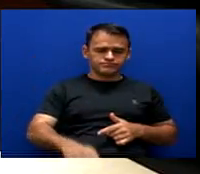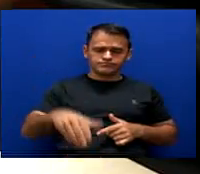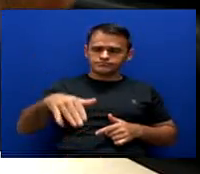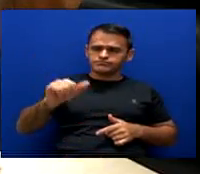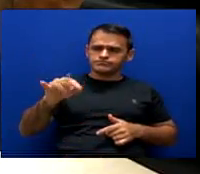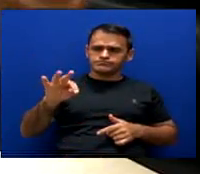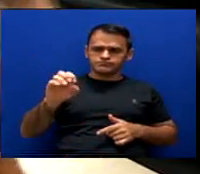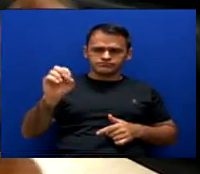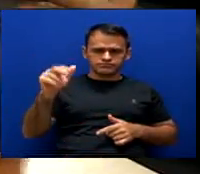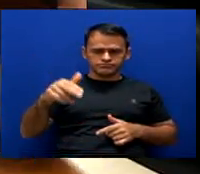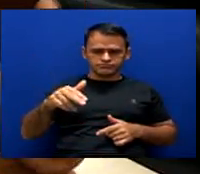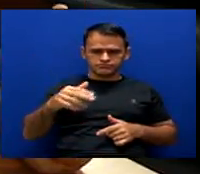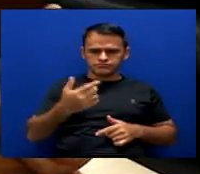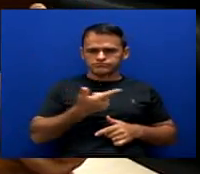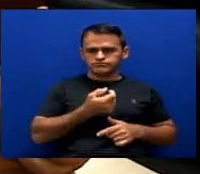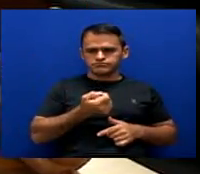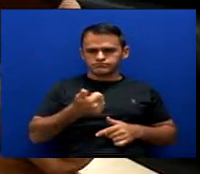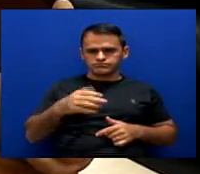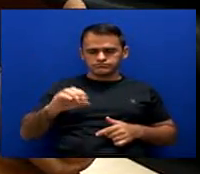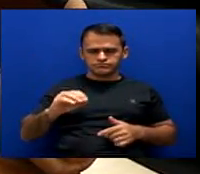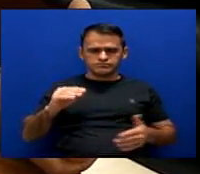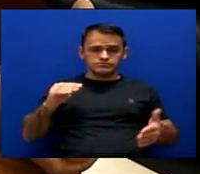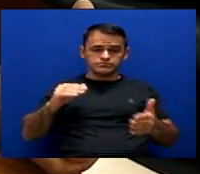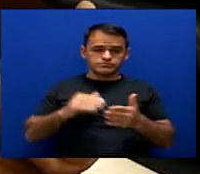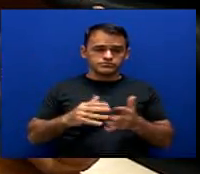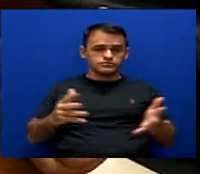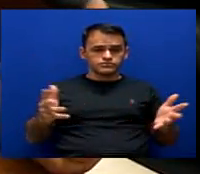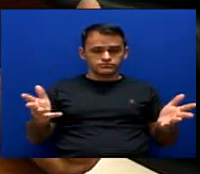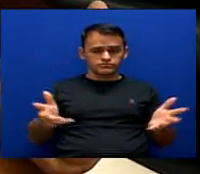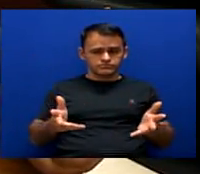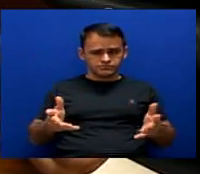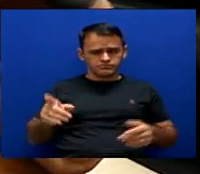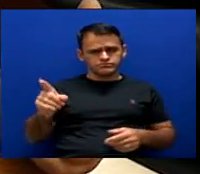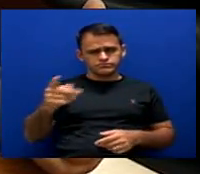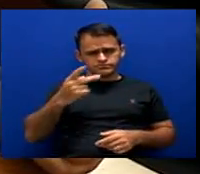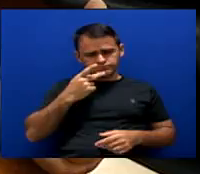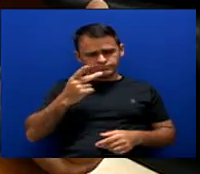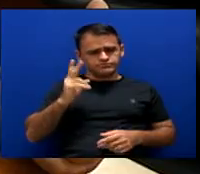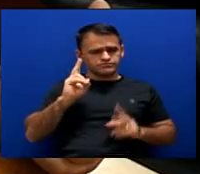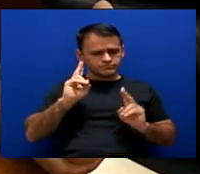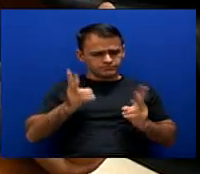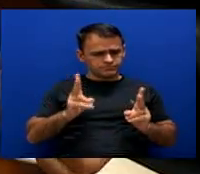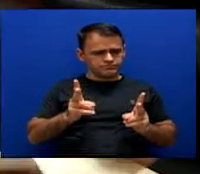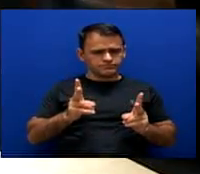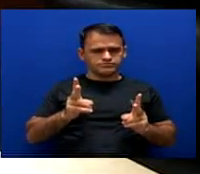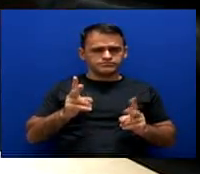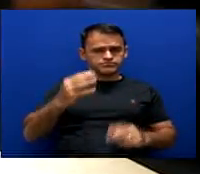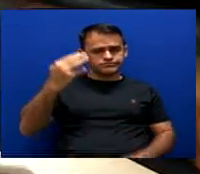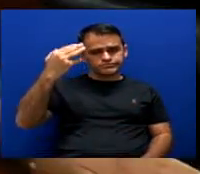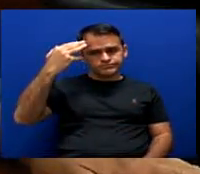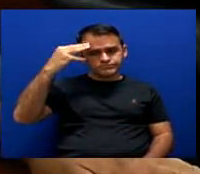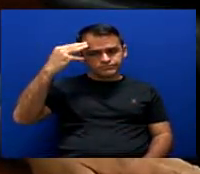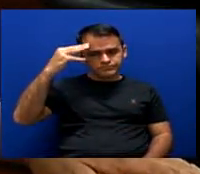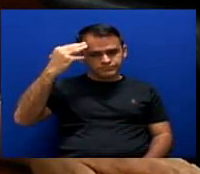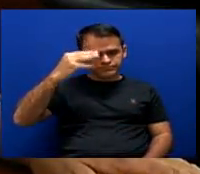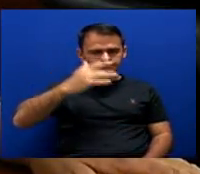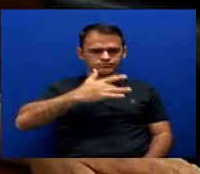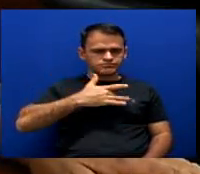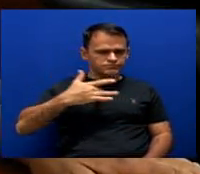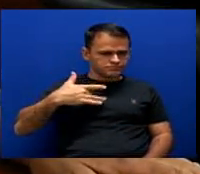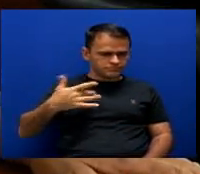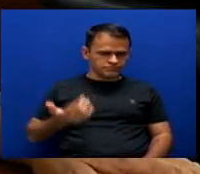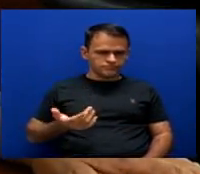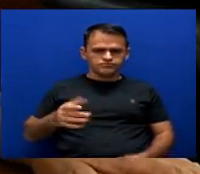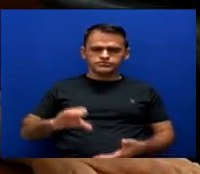até 2016 17 ele vem falando sobre a saúde mental todas as atas das reuniões do conselho